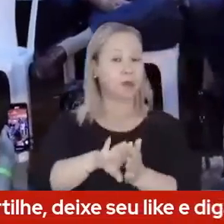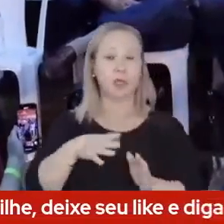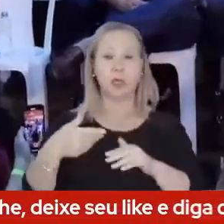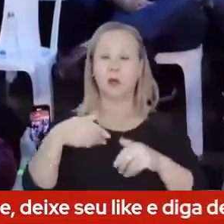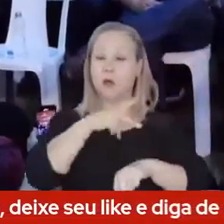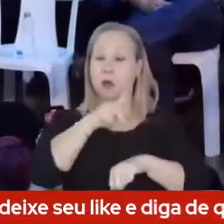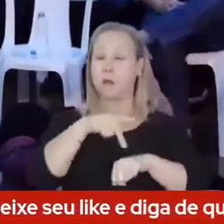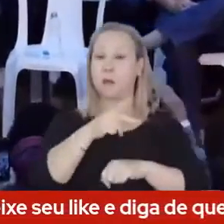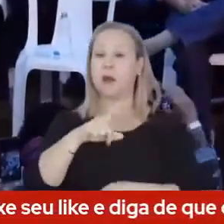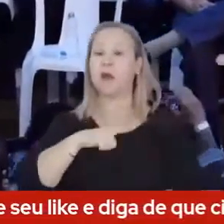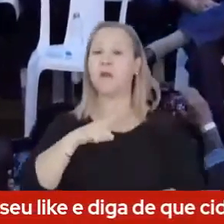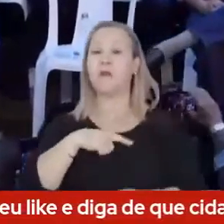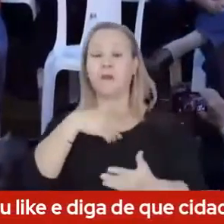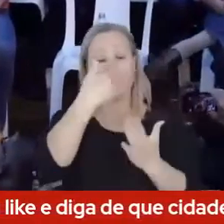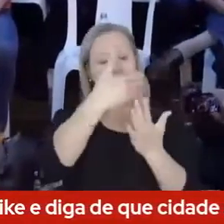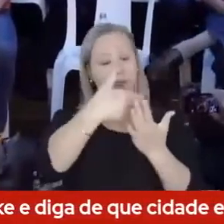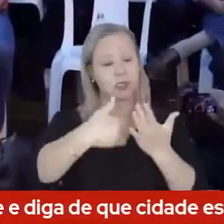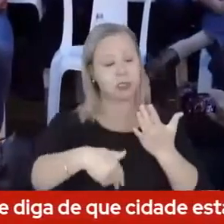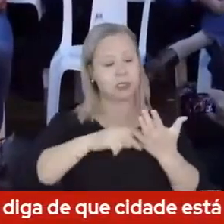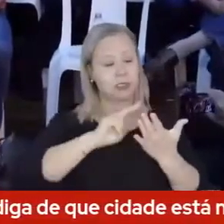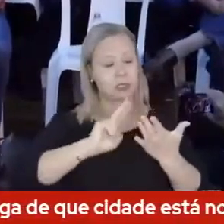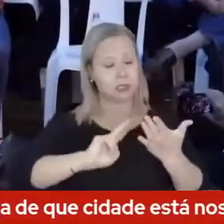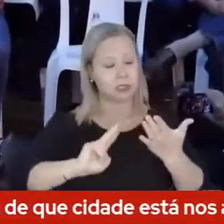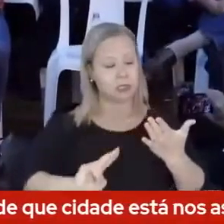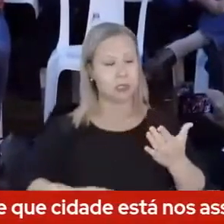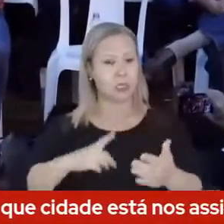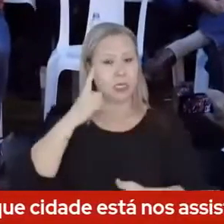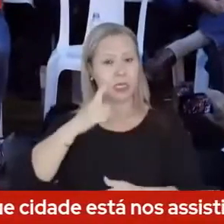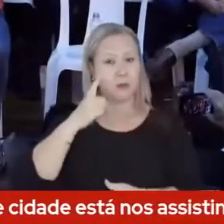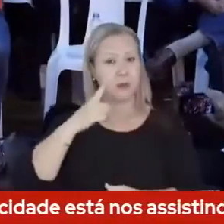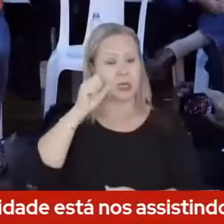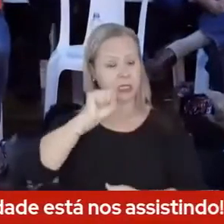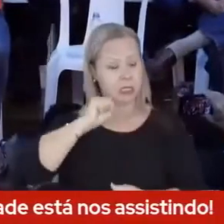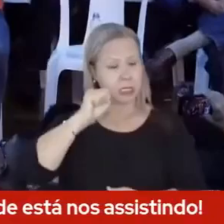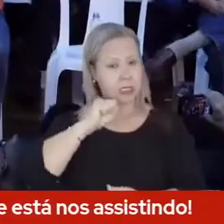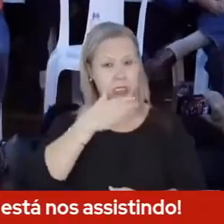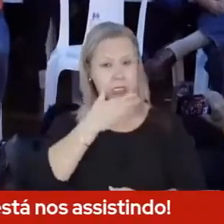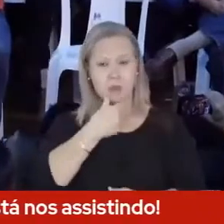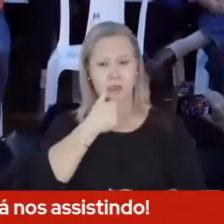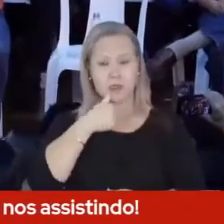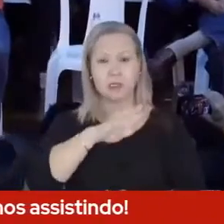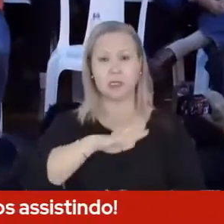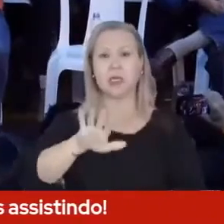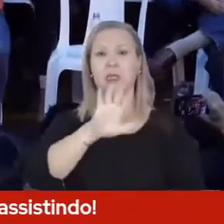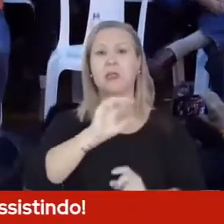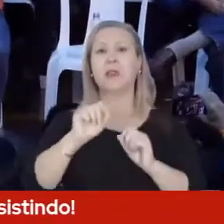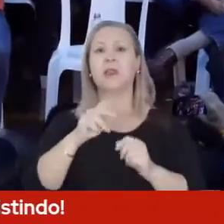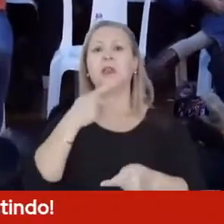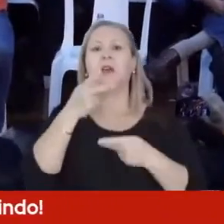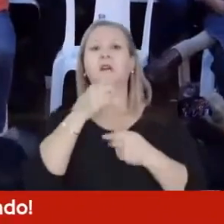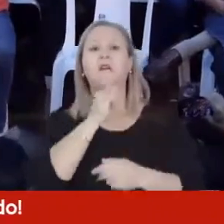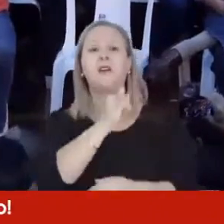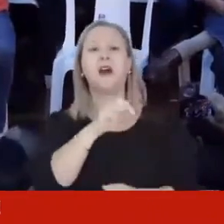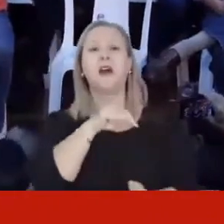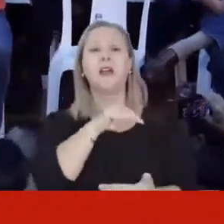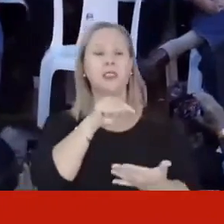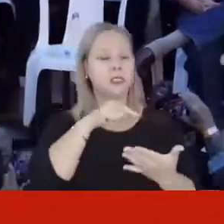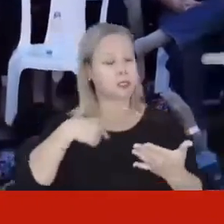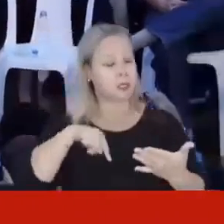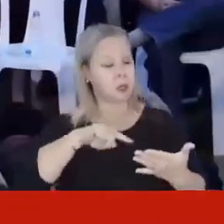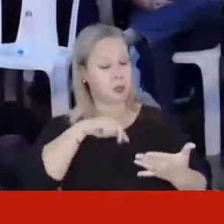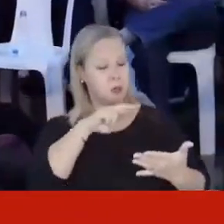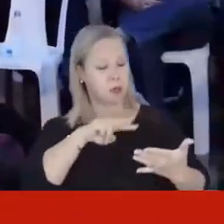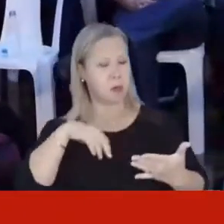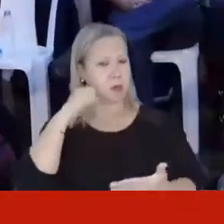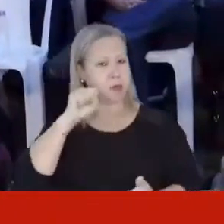lista de deputados e deputadas, de senadores e senadoras, para a gente dizer: esses são os nossos senadores, esses são